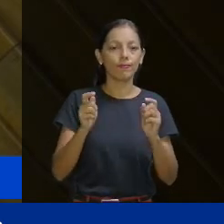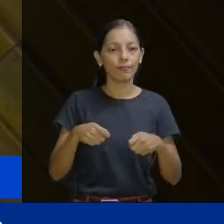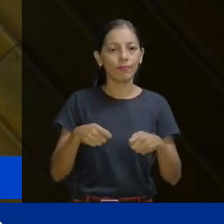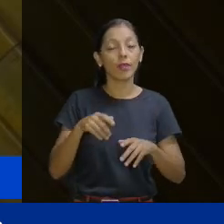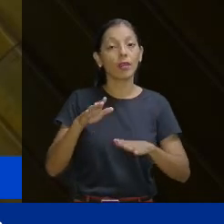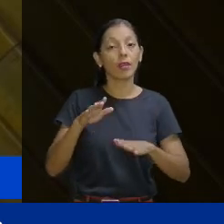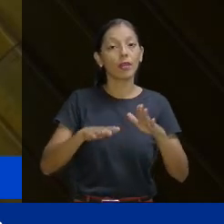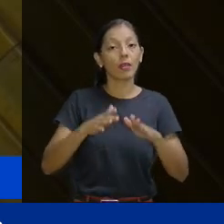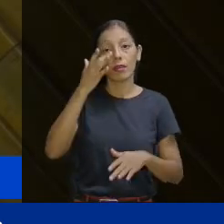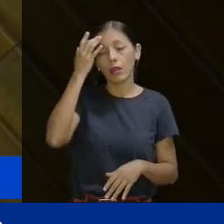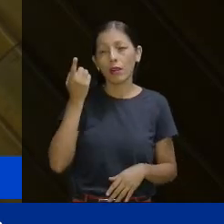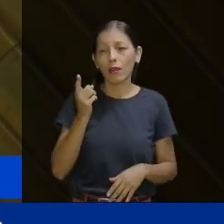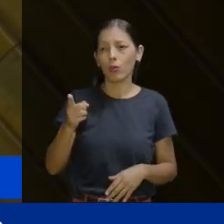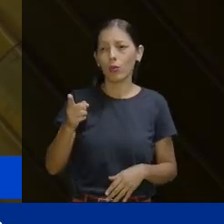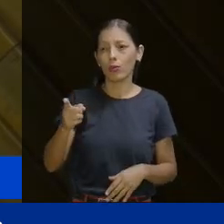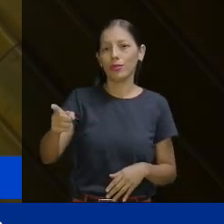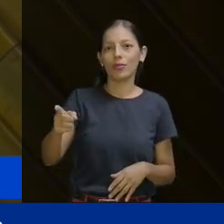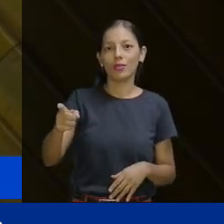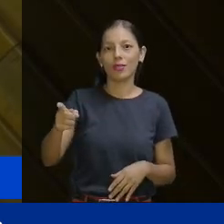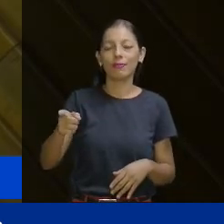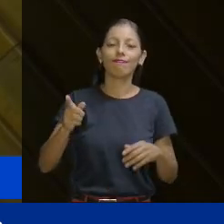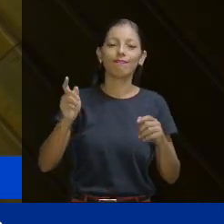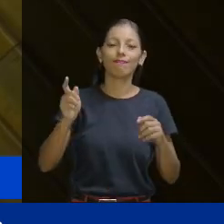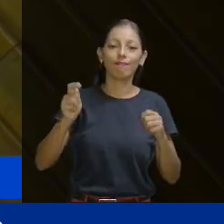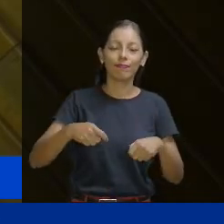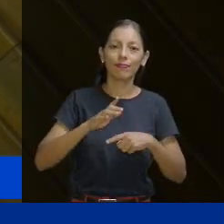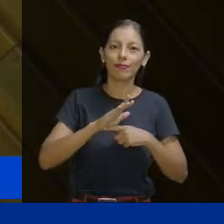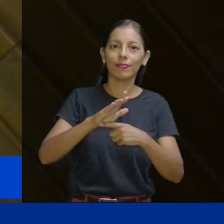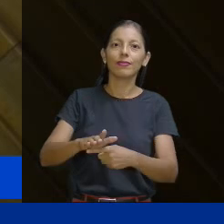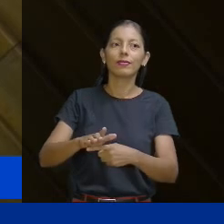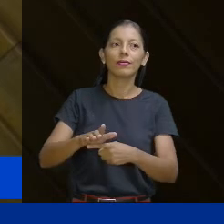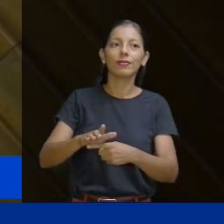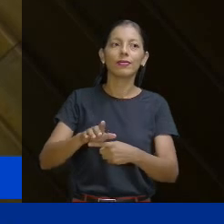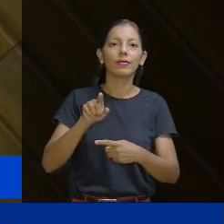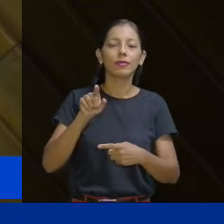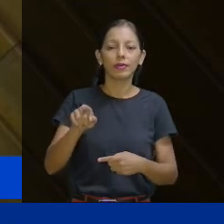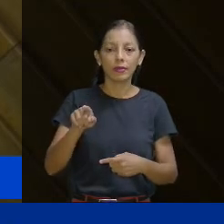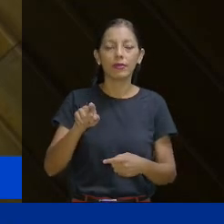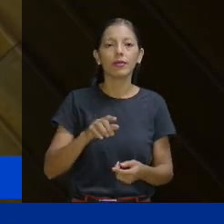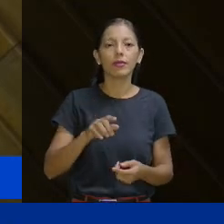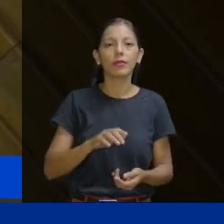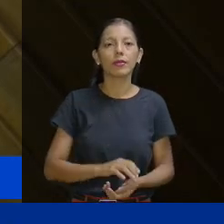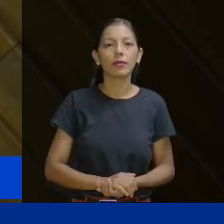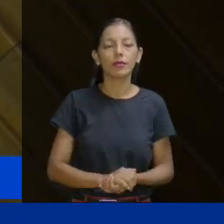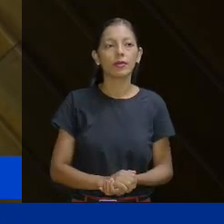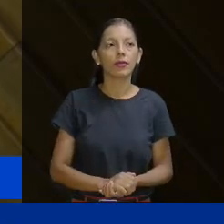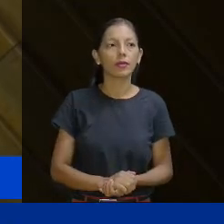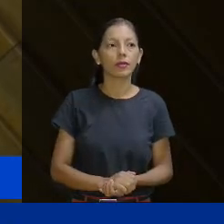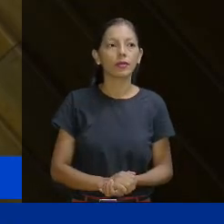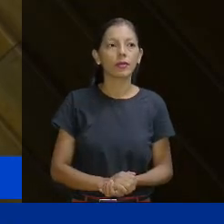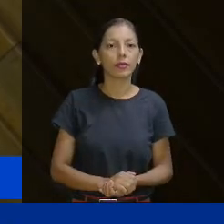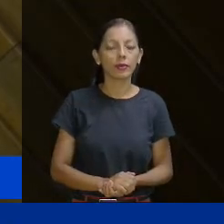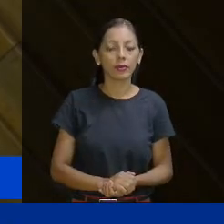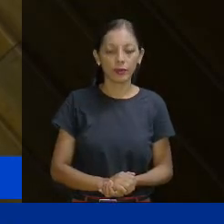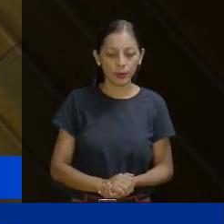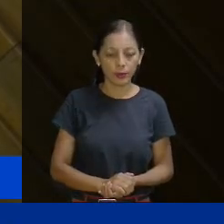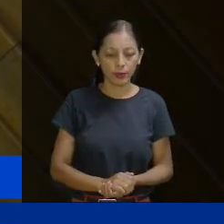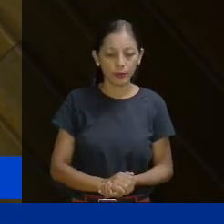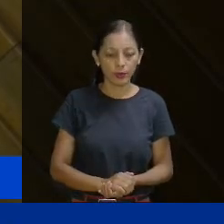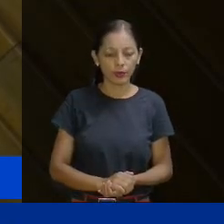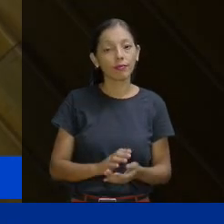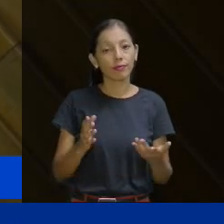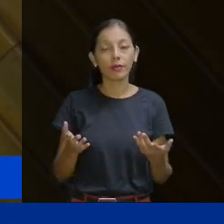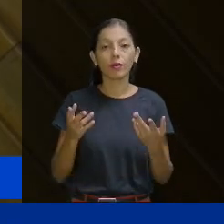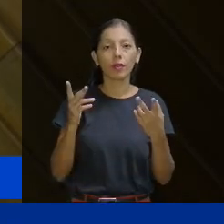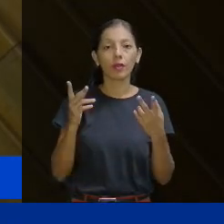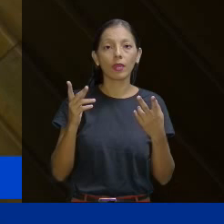mais distantes, têm a oportunidade de contribuir da mesma forma como